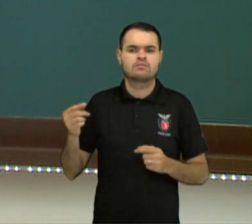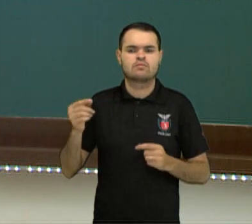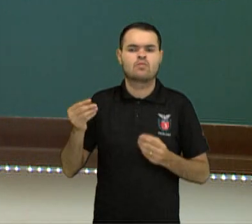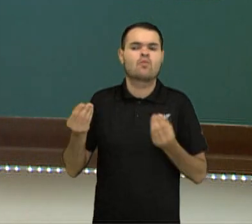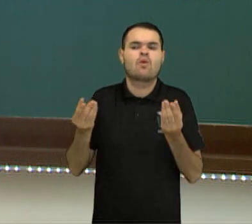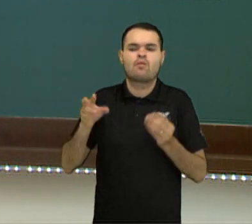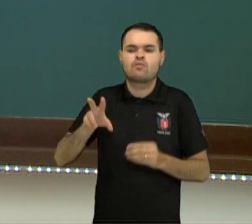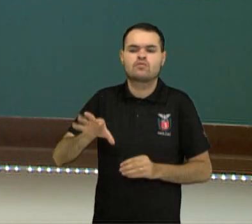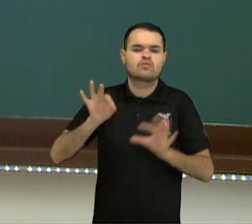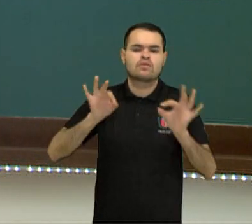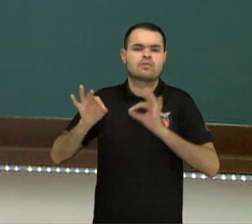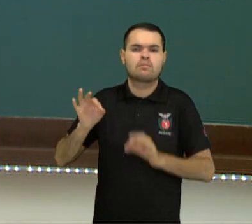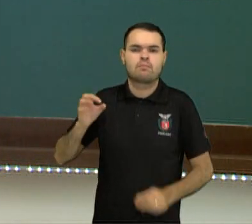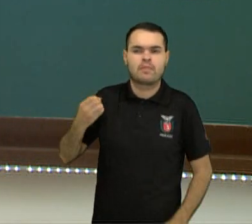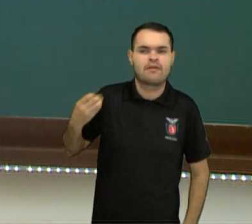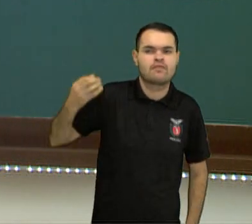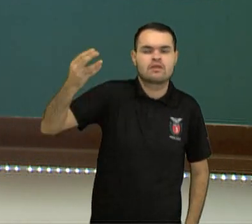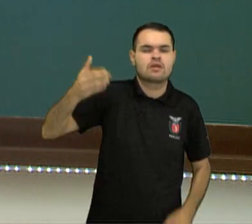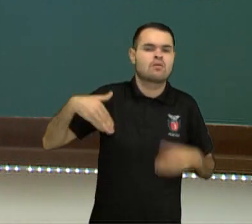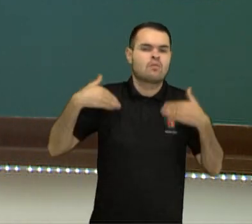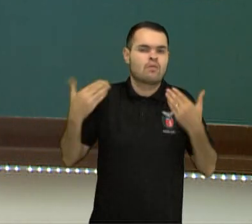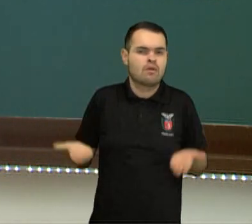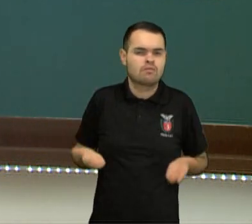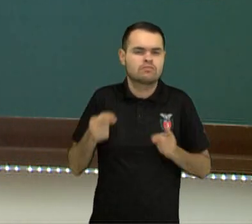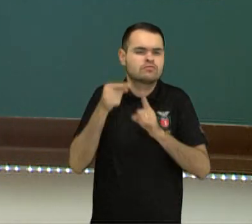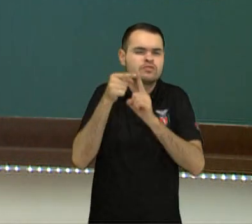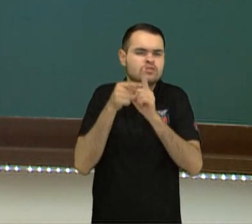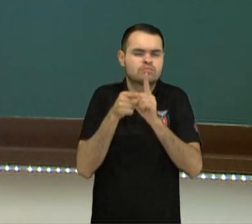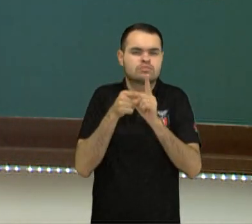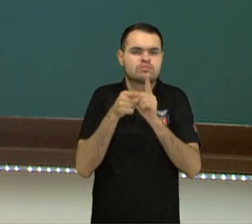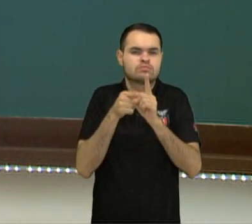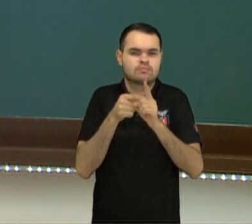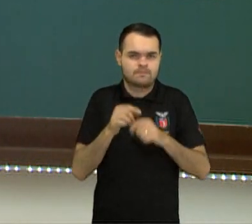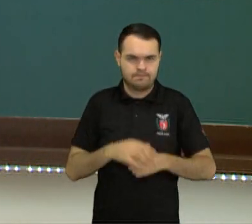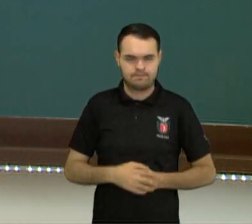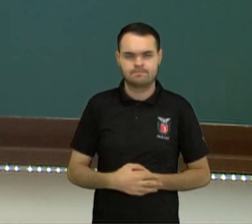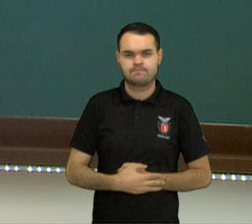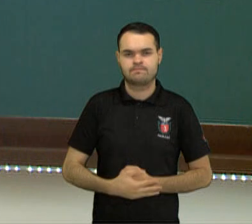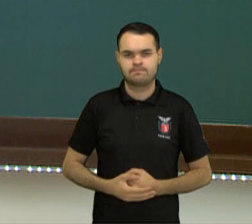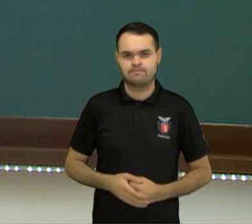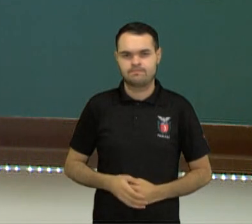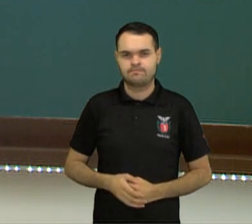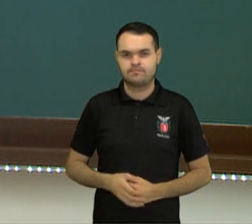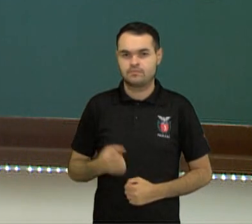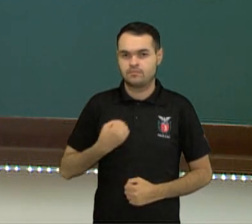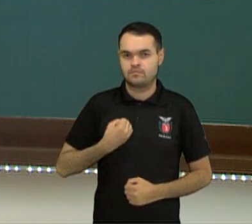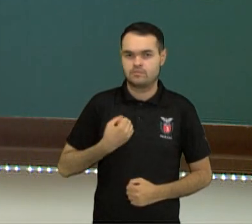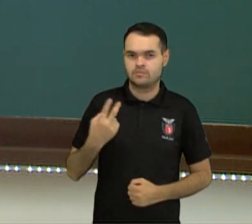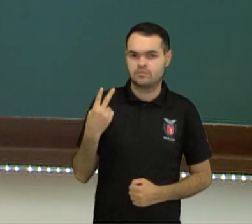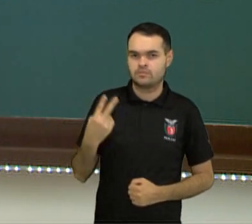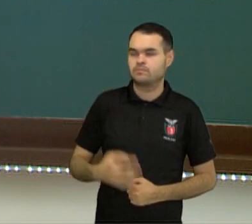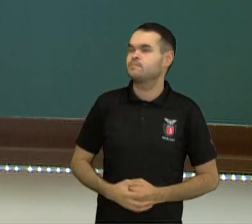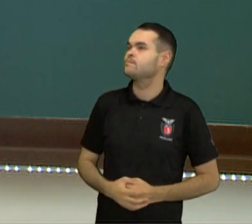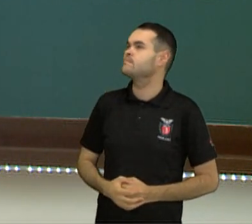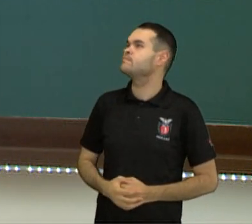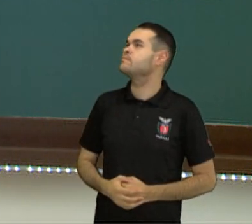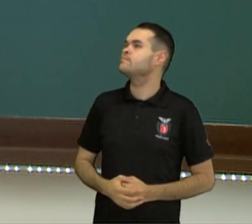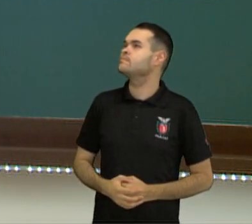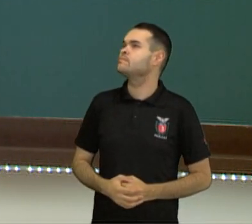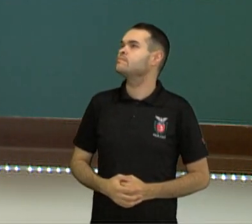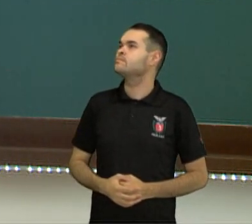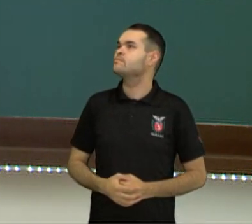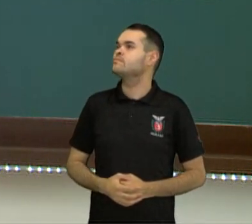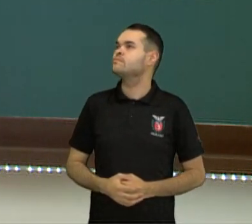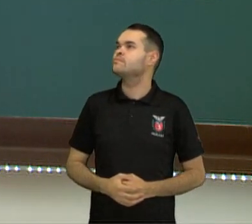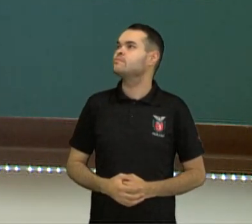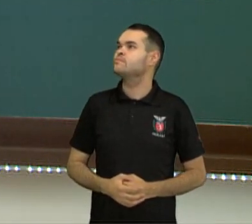para viajar, tá? Então aqui é vocabulário mesmo, meios de transporte. Number 2. Have you ever been to